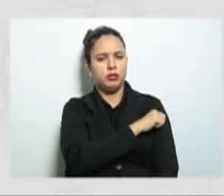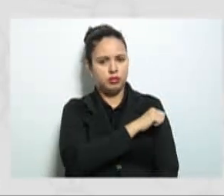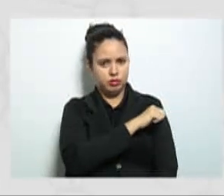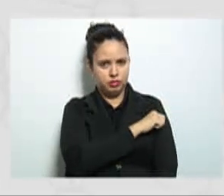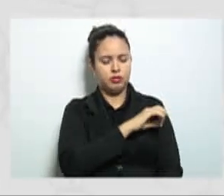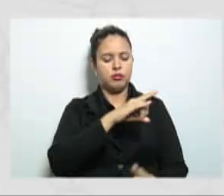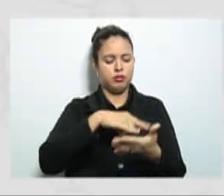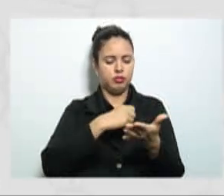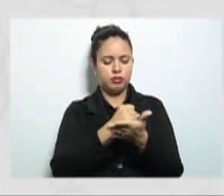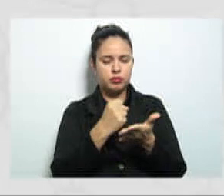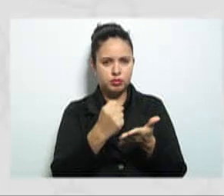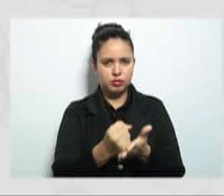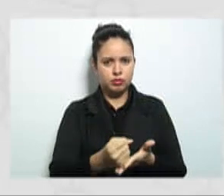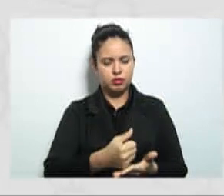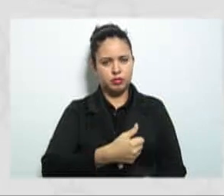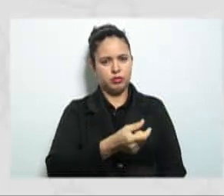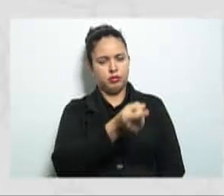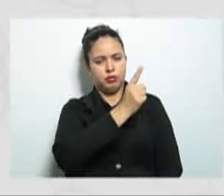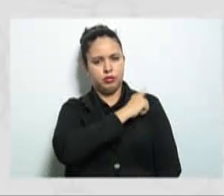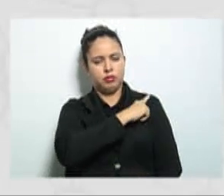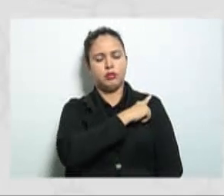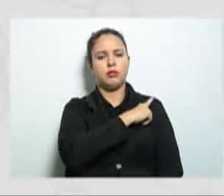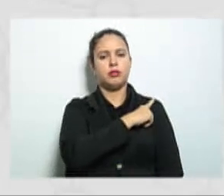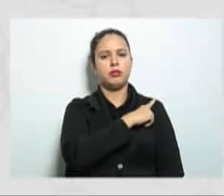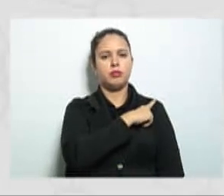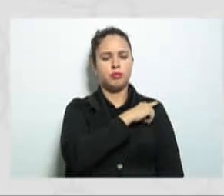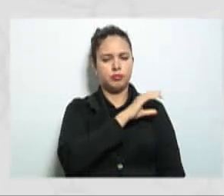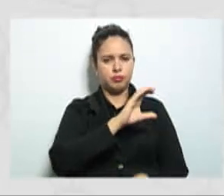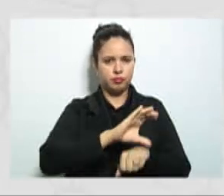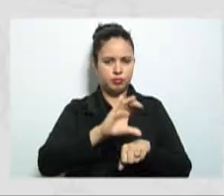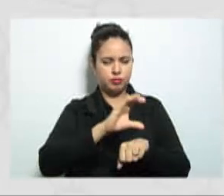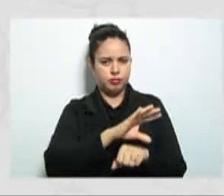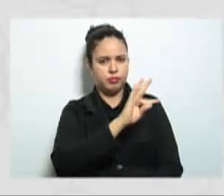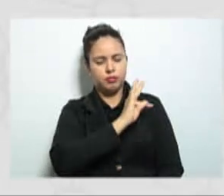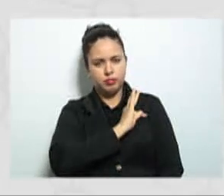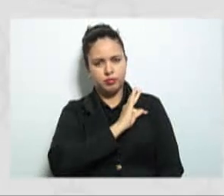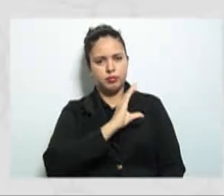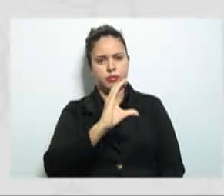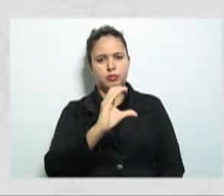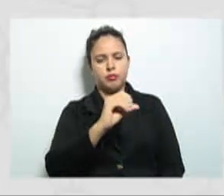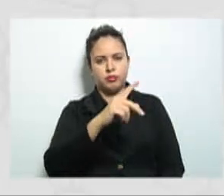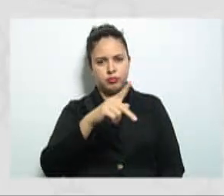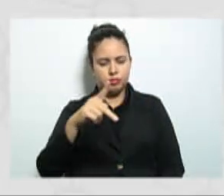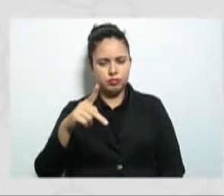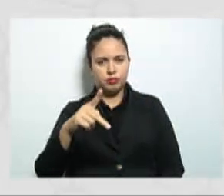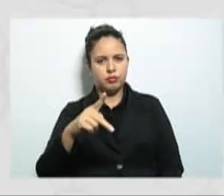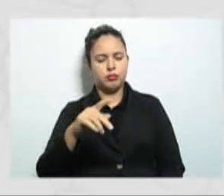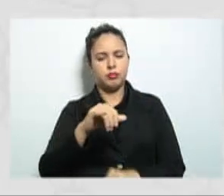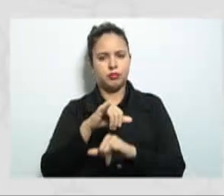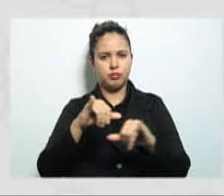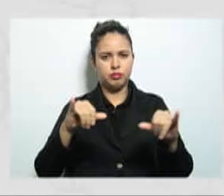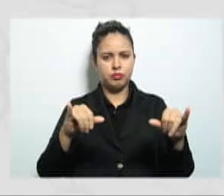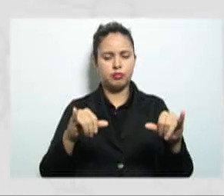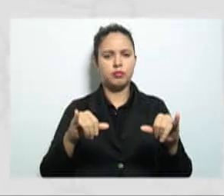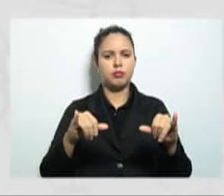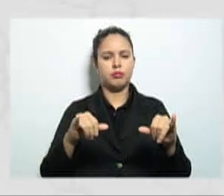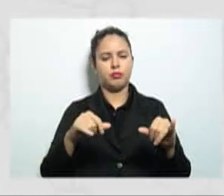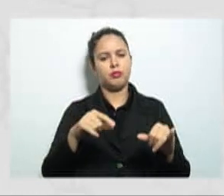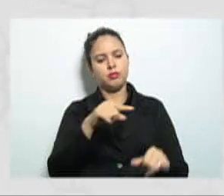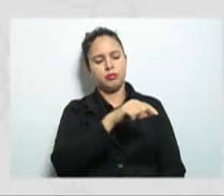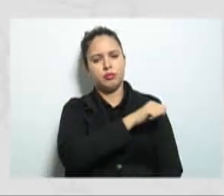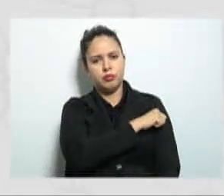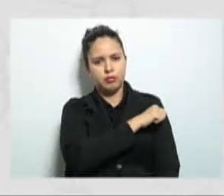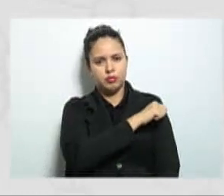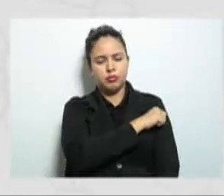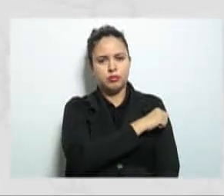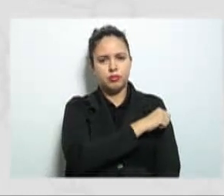regularmente matriculado no primeiro ano do curso técnico em cooperativismo da escola. Informamos que ainda que o referido